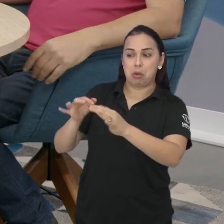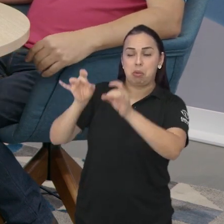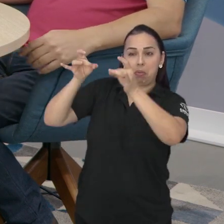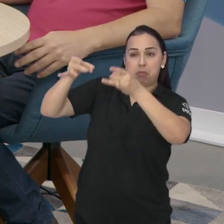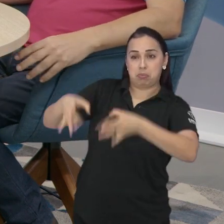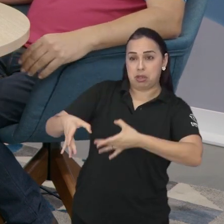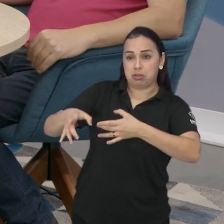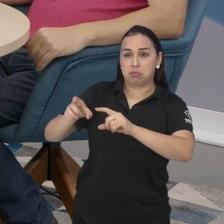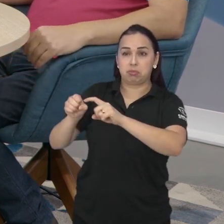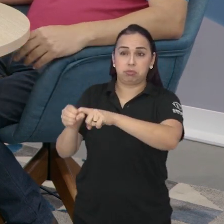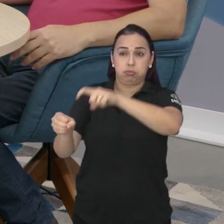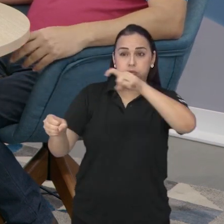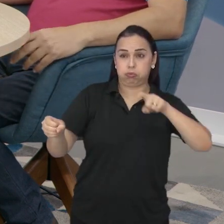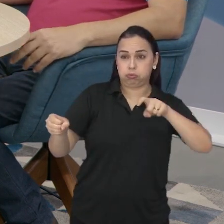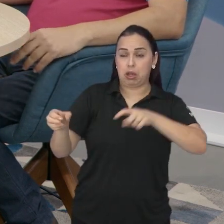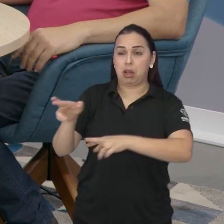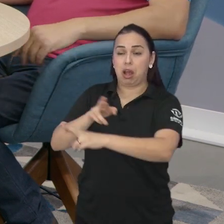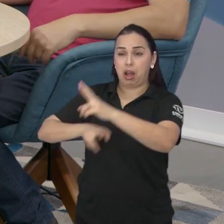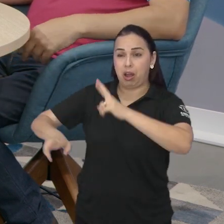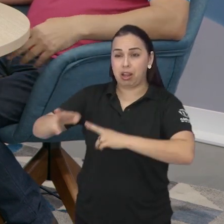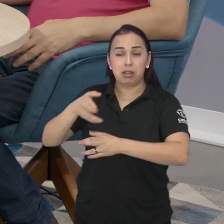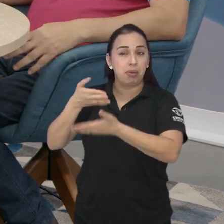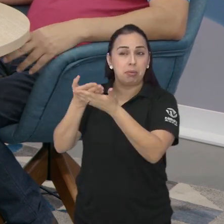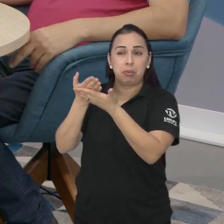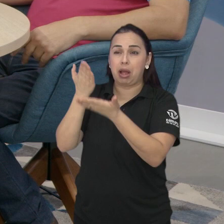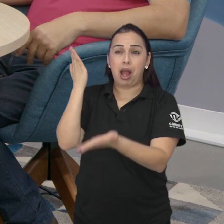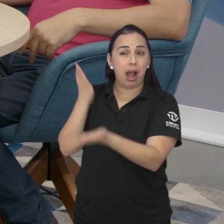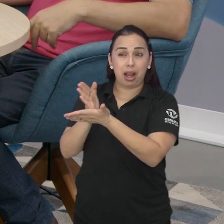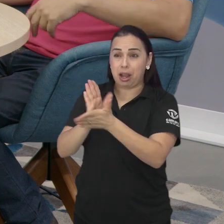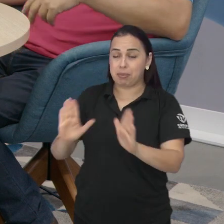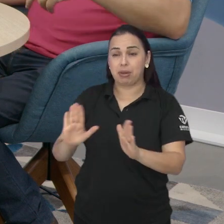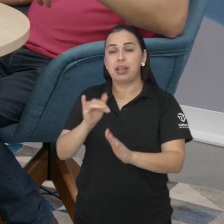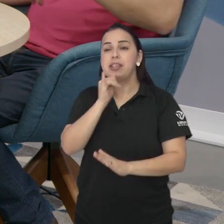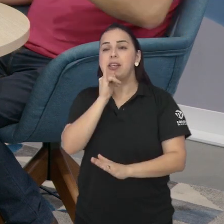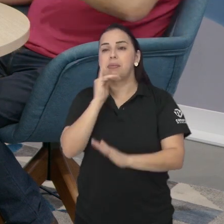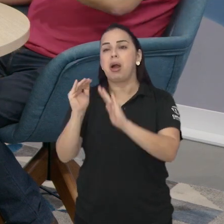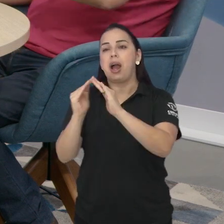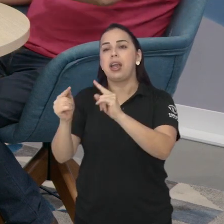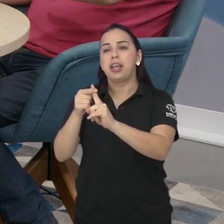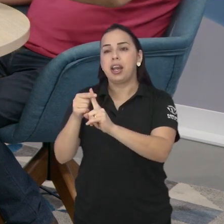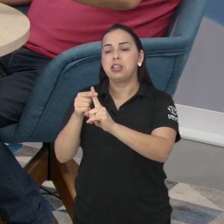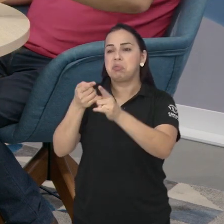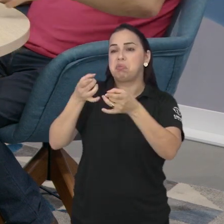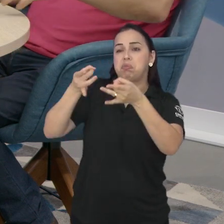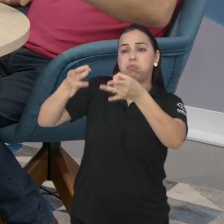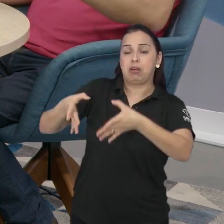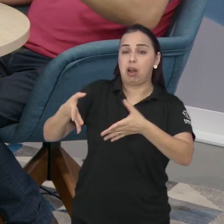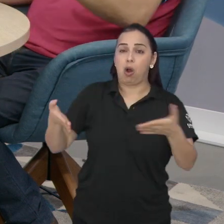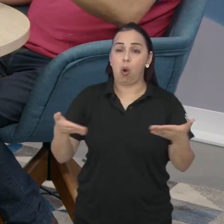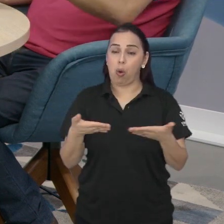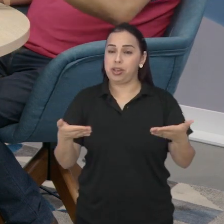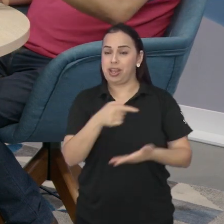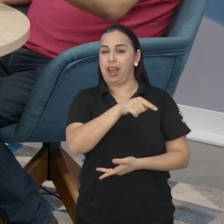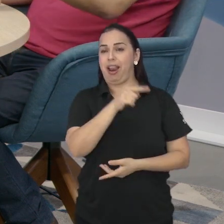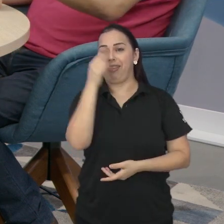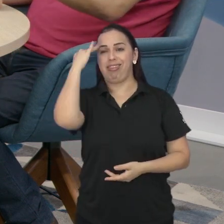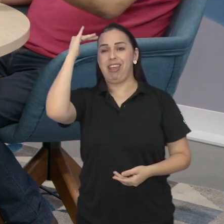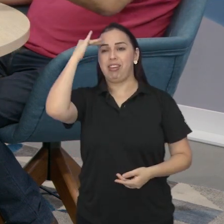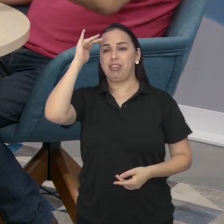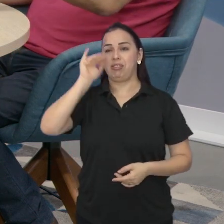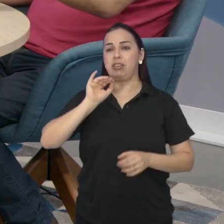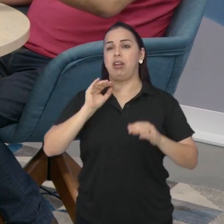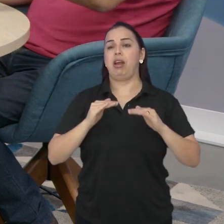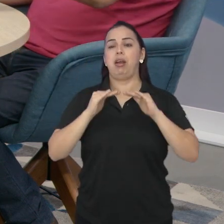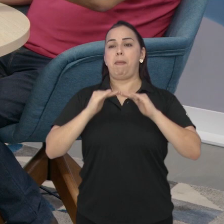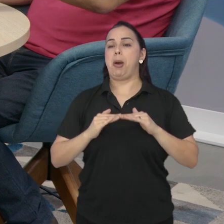laços familiares, de convivência com a igreja, com os espaços de convivência. Hoje ela entende